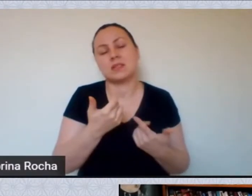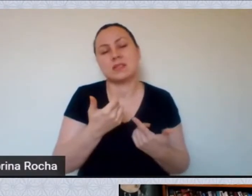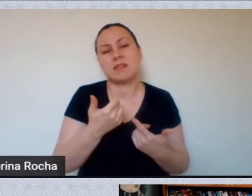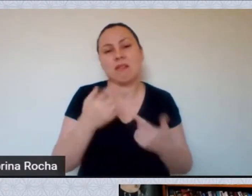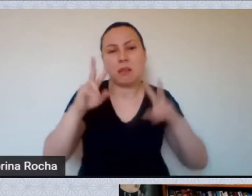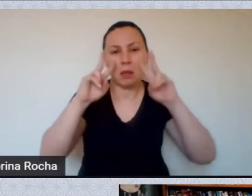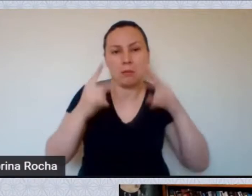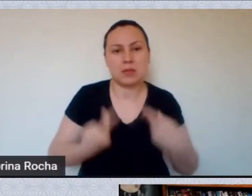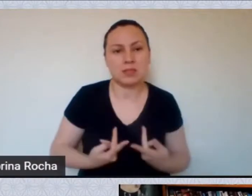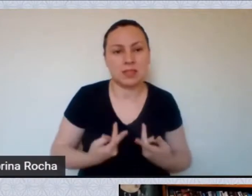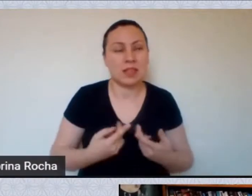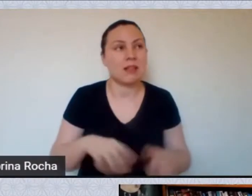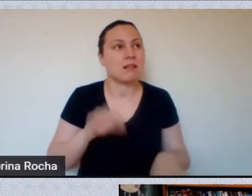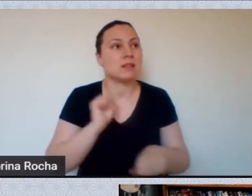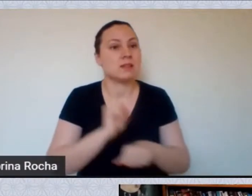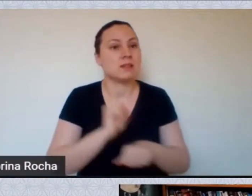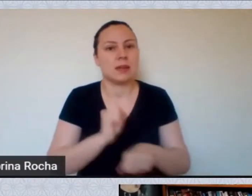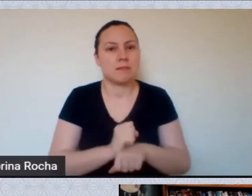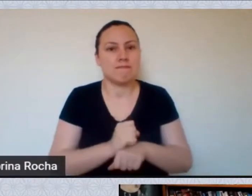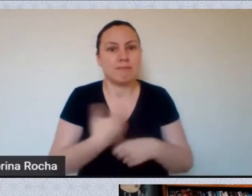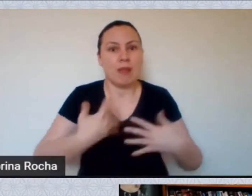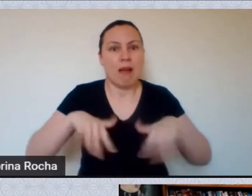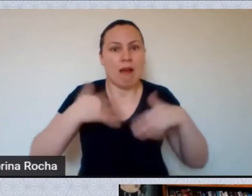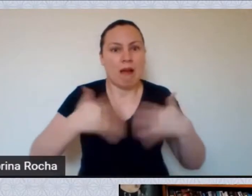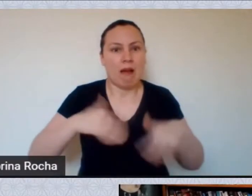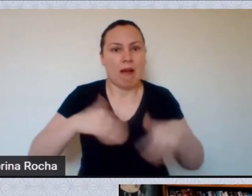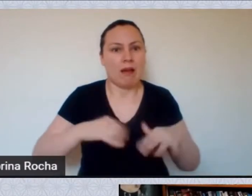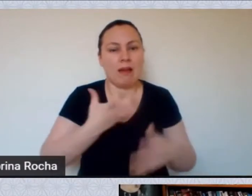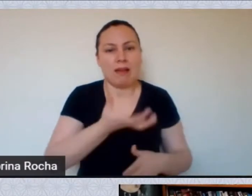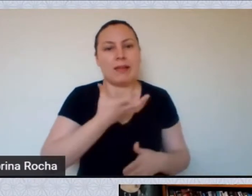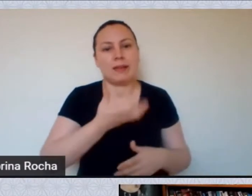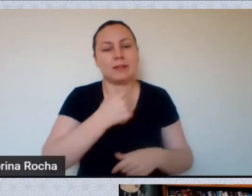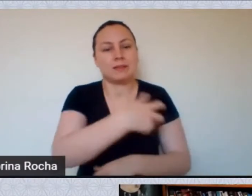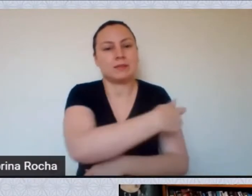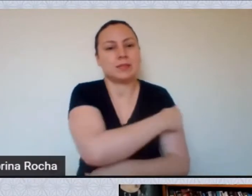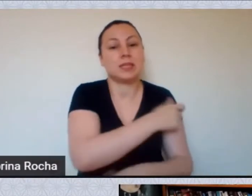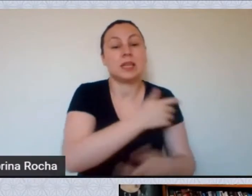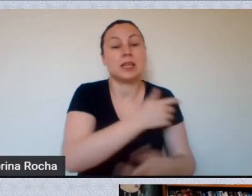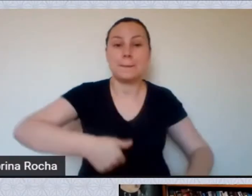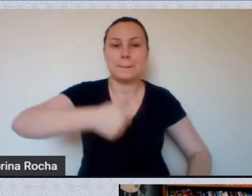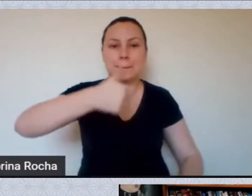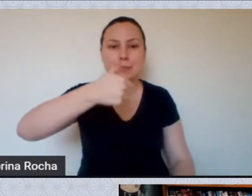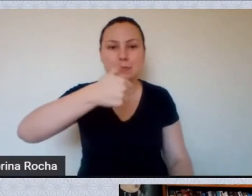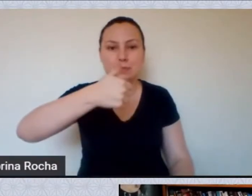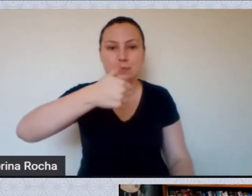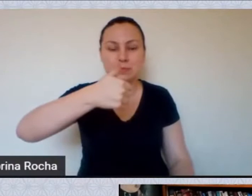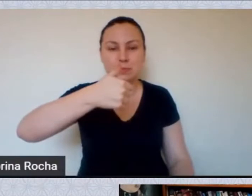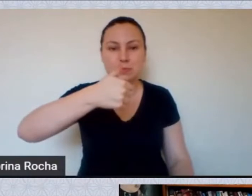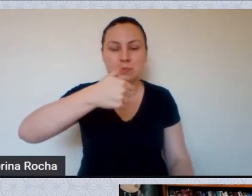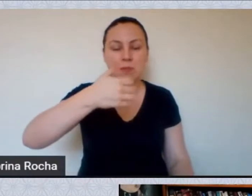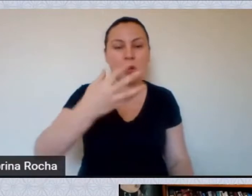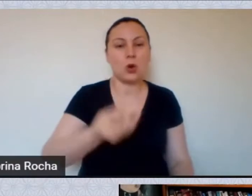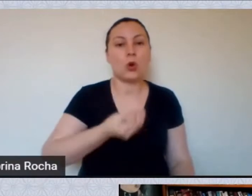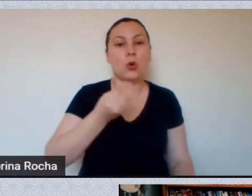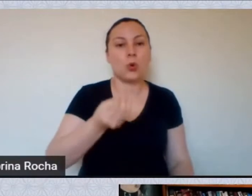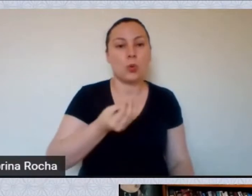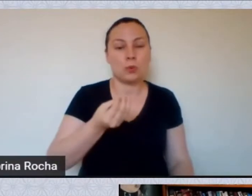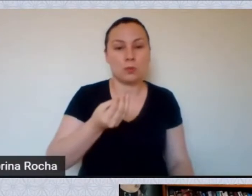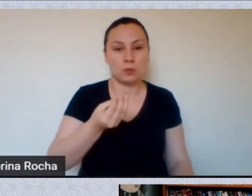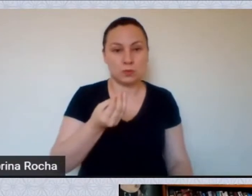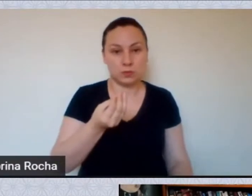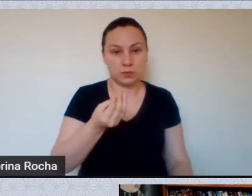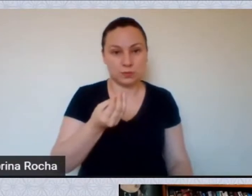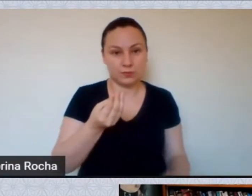expectativa no desenvolvimento de uma vacina, né? Então, eu queria te perguntar, primeiro, como você analisa a